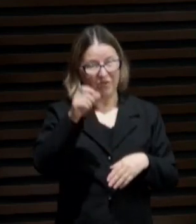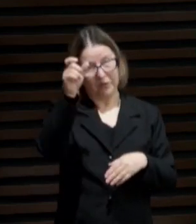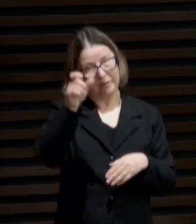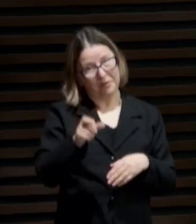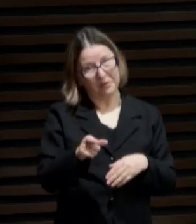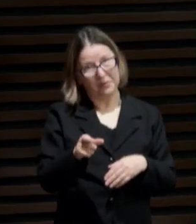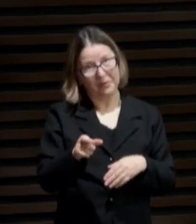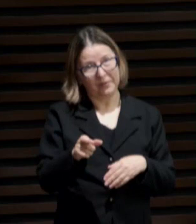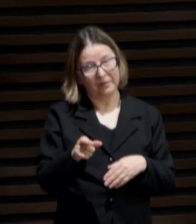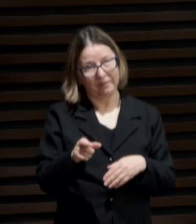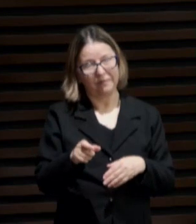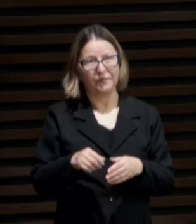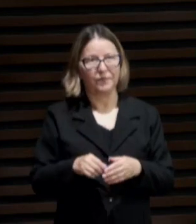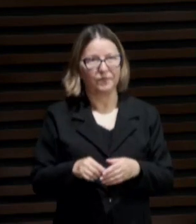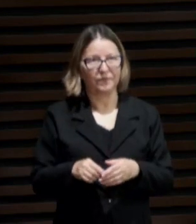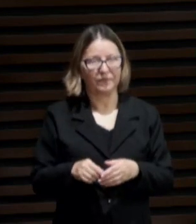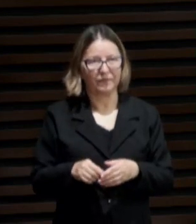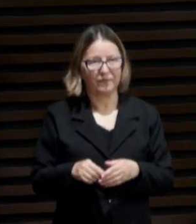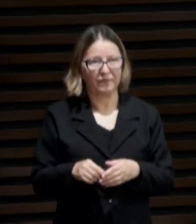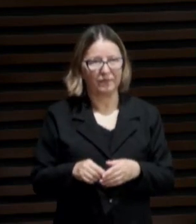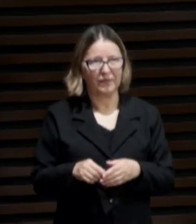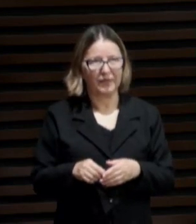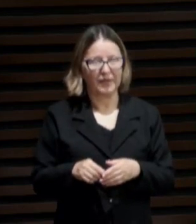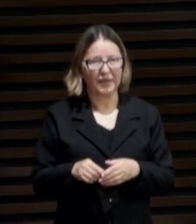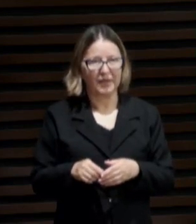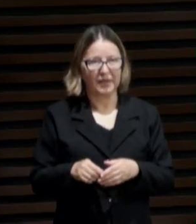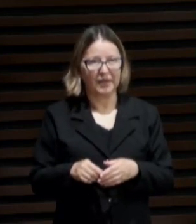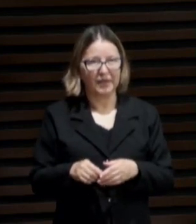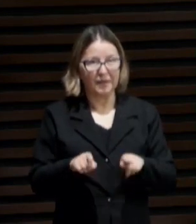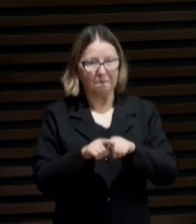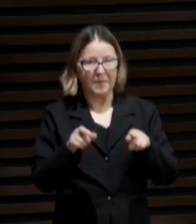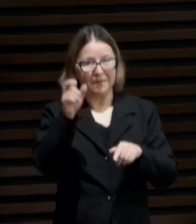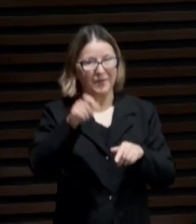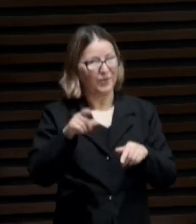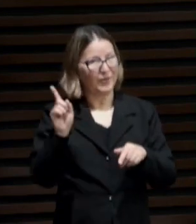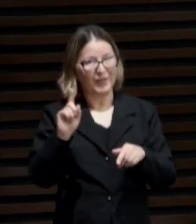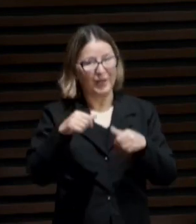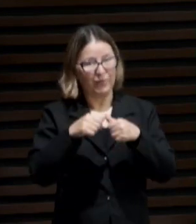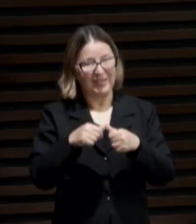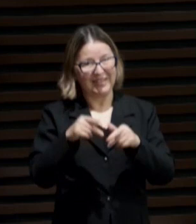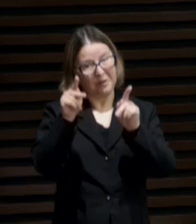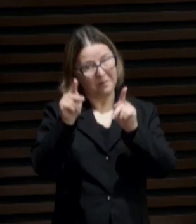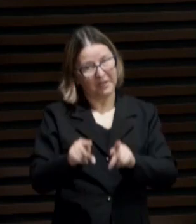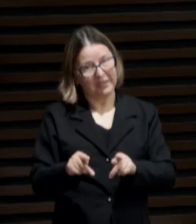sem que ele esteja na presença, sem estar na presença dele. Porque se estiver na presença, você não vai falar mal, né?